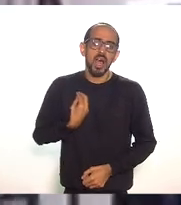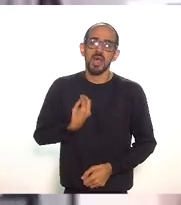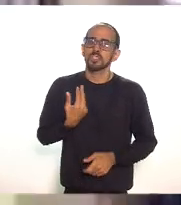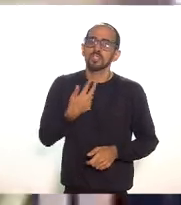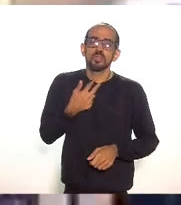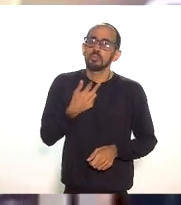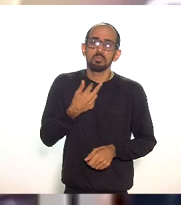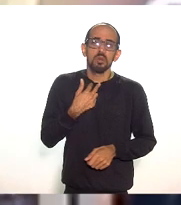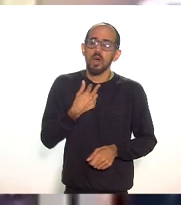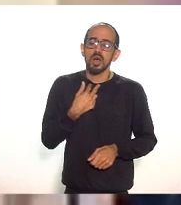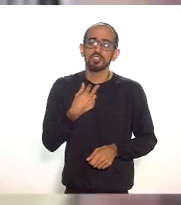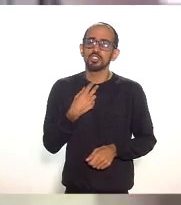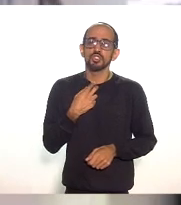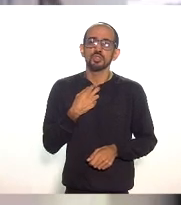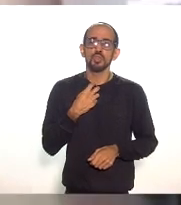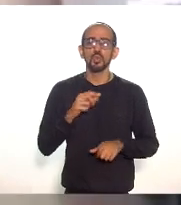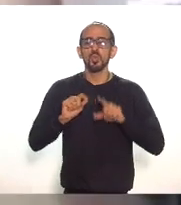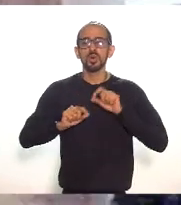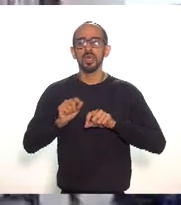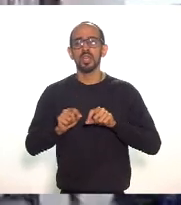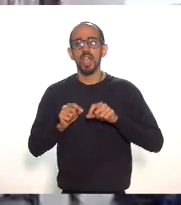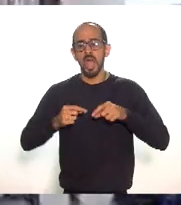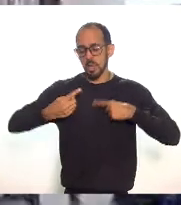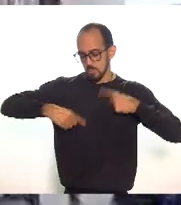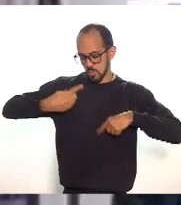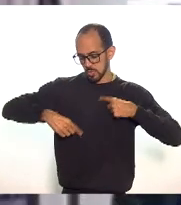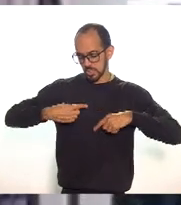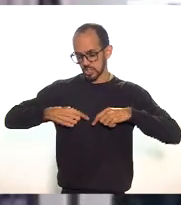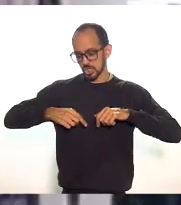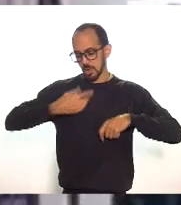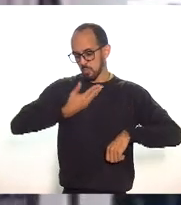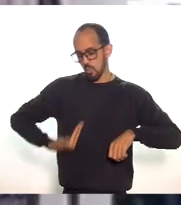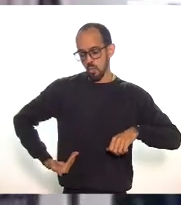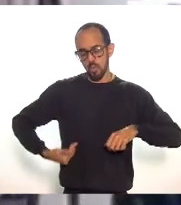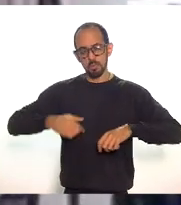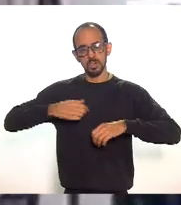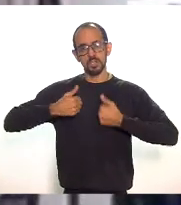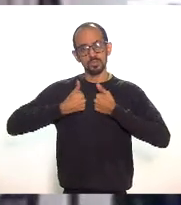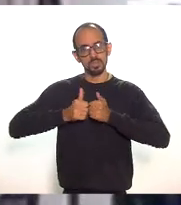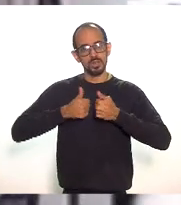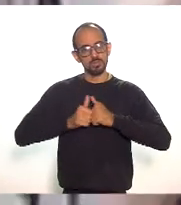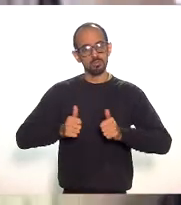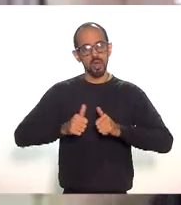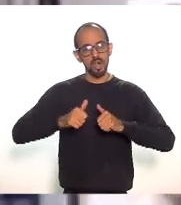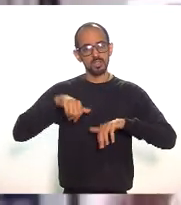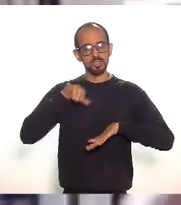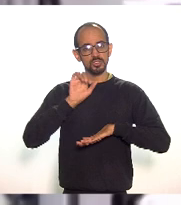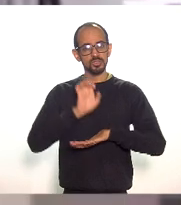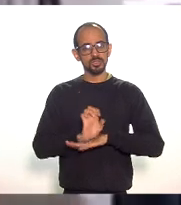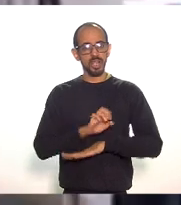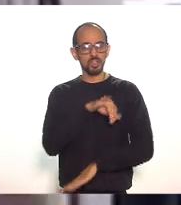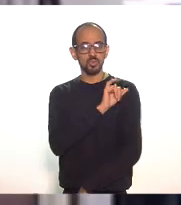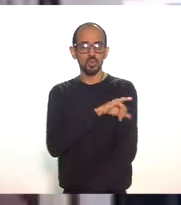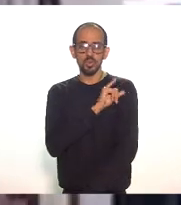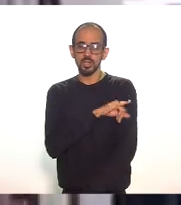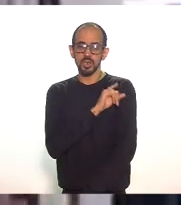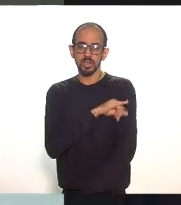alguma, a política pública dos transportes no estado do Rio de Janeiro está sem...